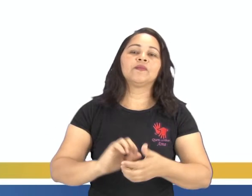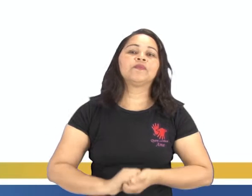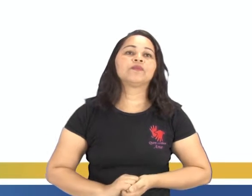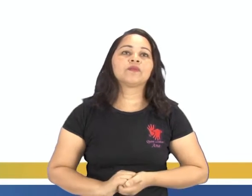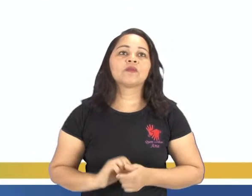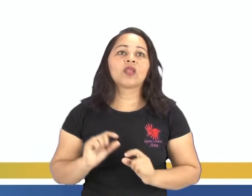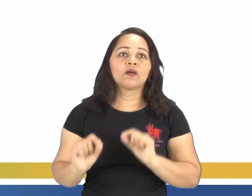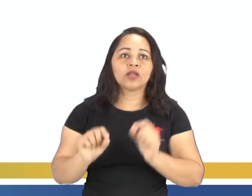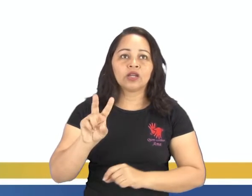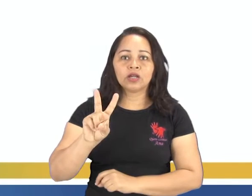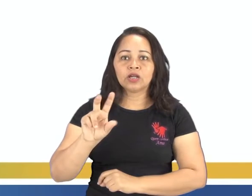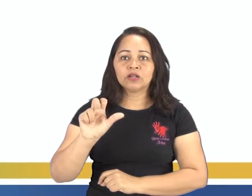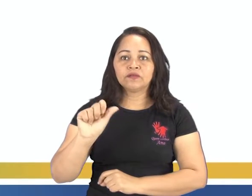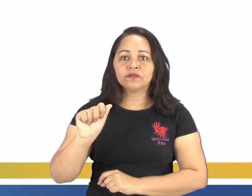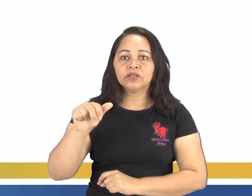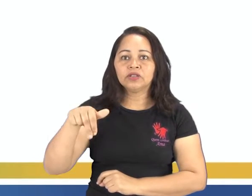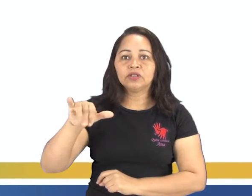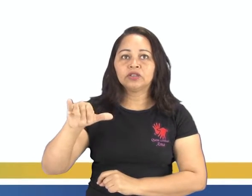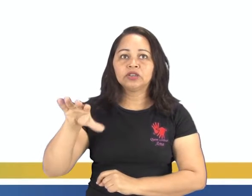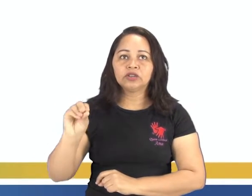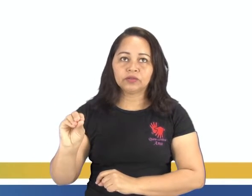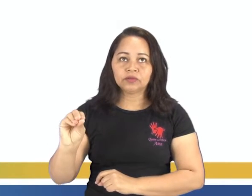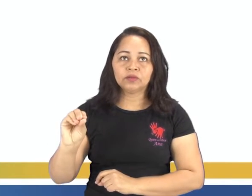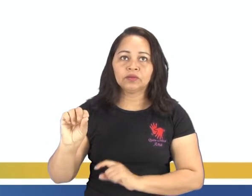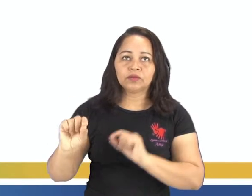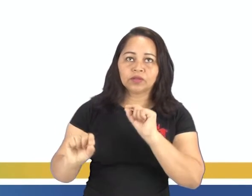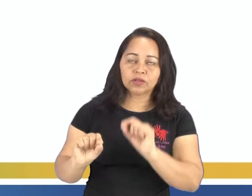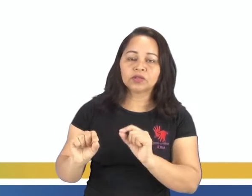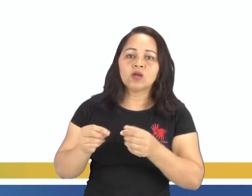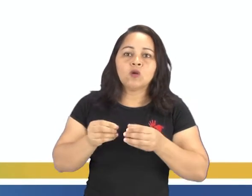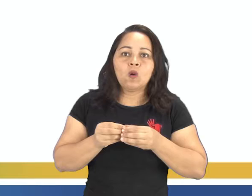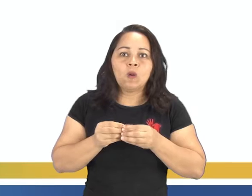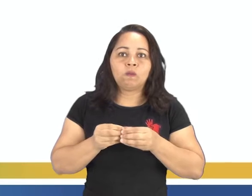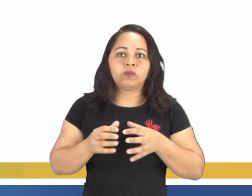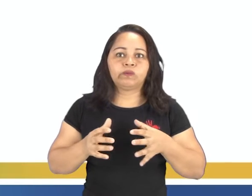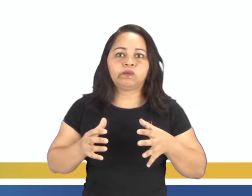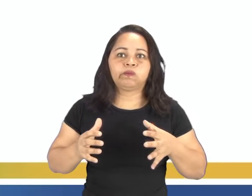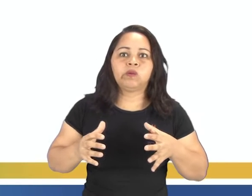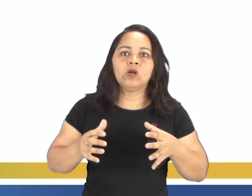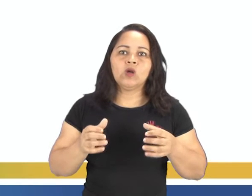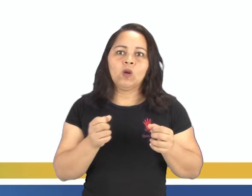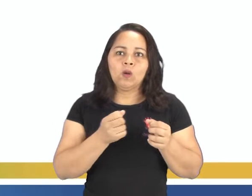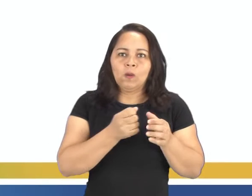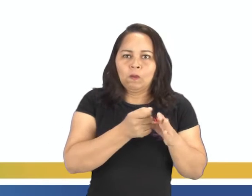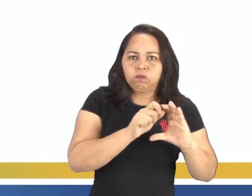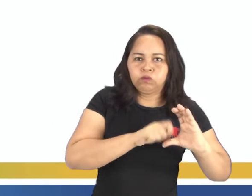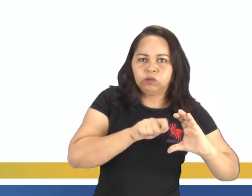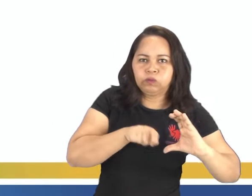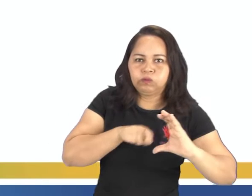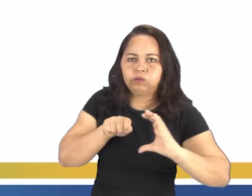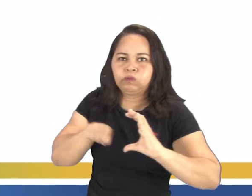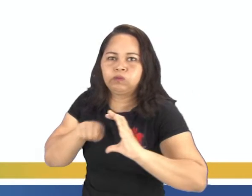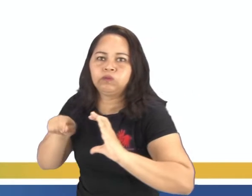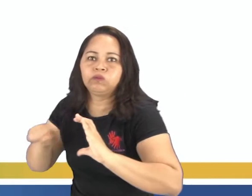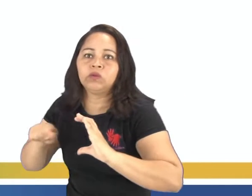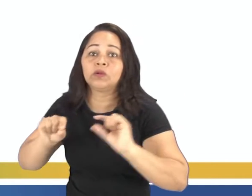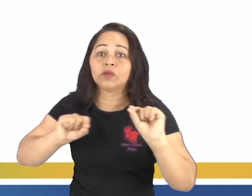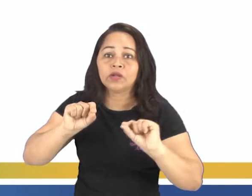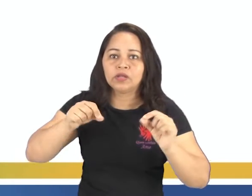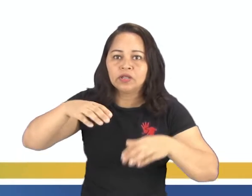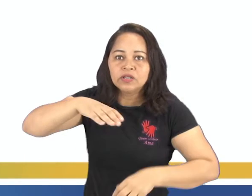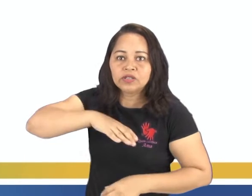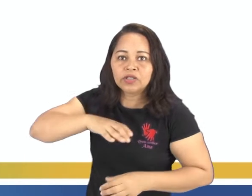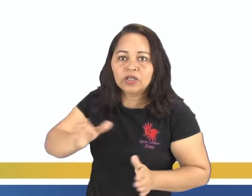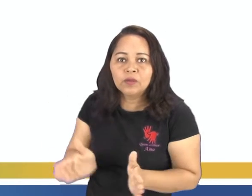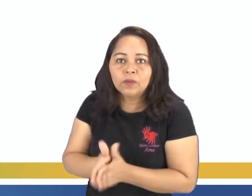Vânio, estamos em um período crescente da produção audiovisual de periferia, o que pode